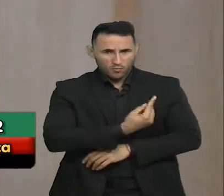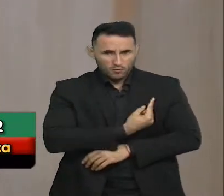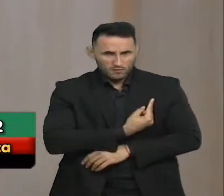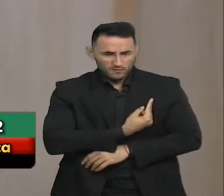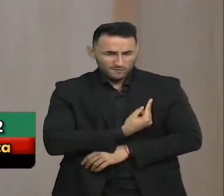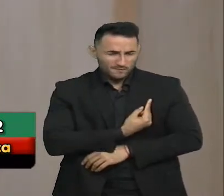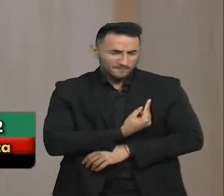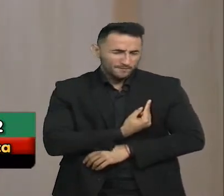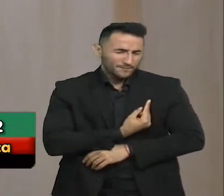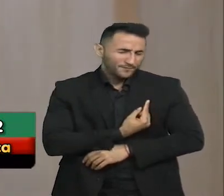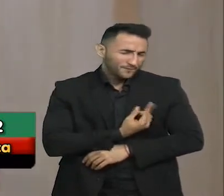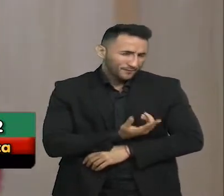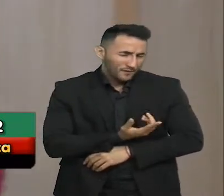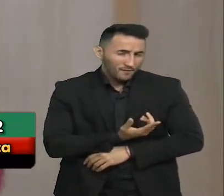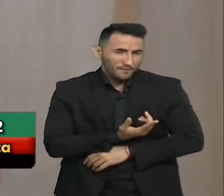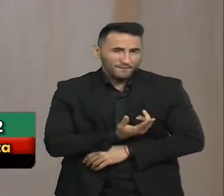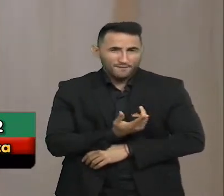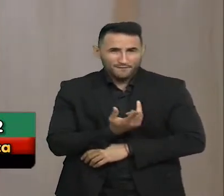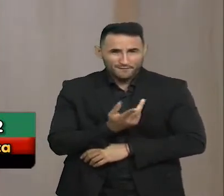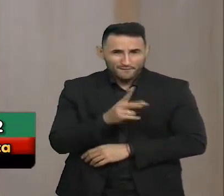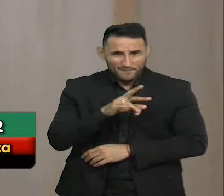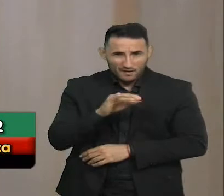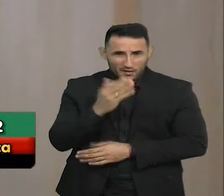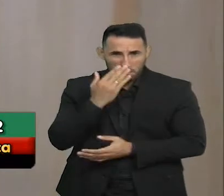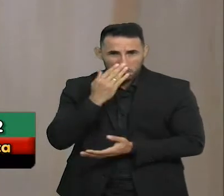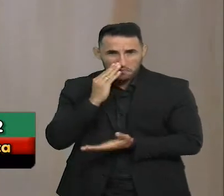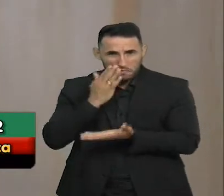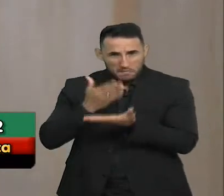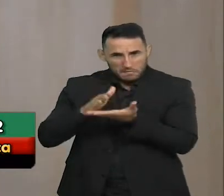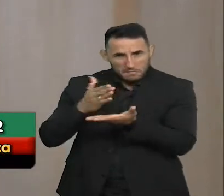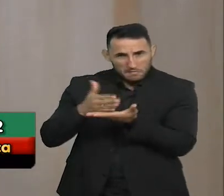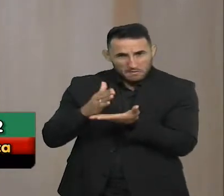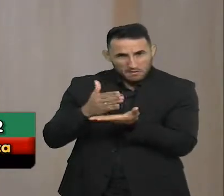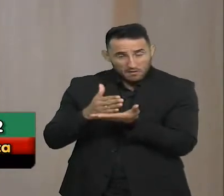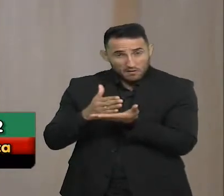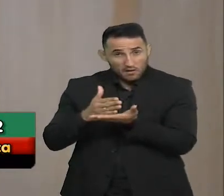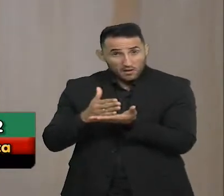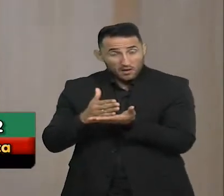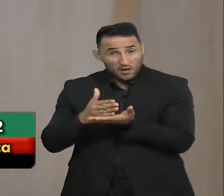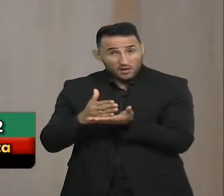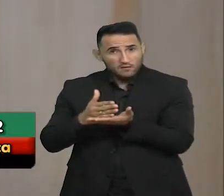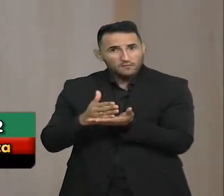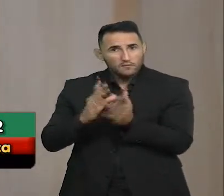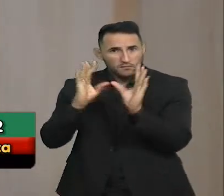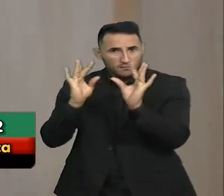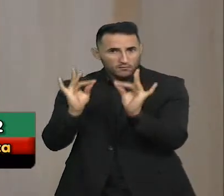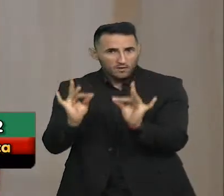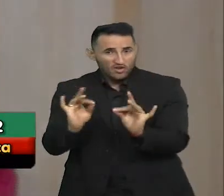desconsideramos